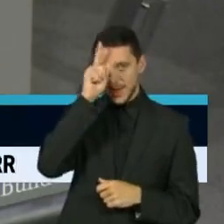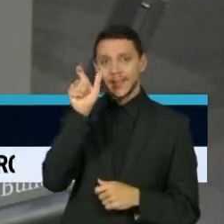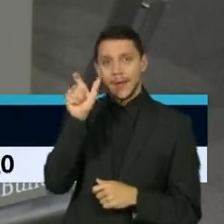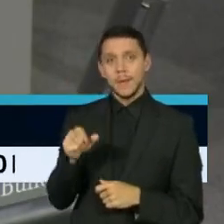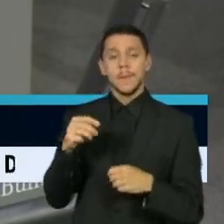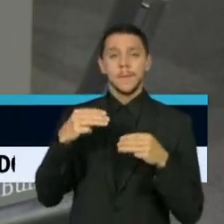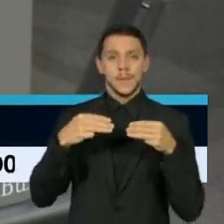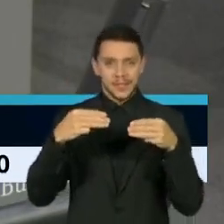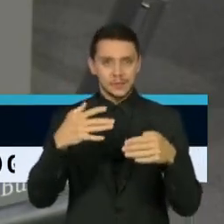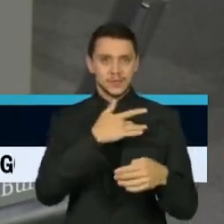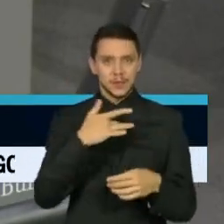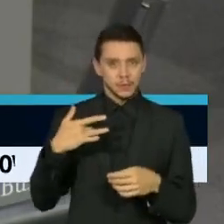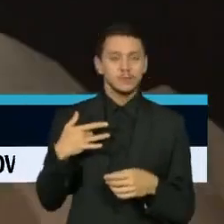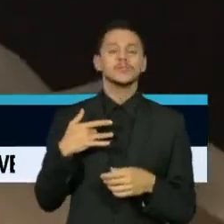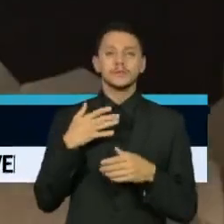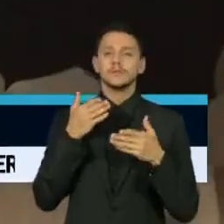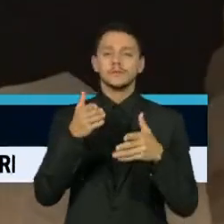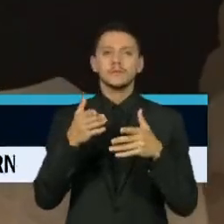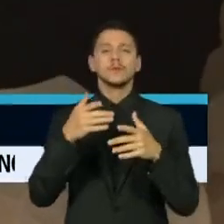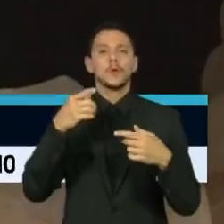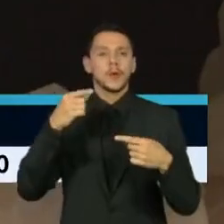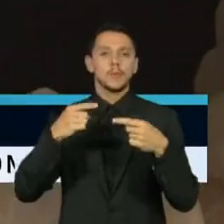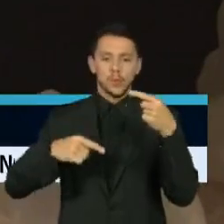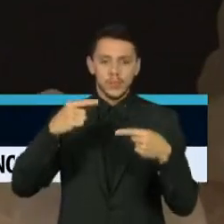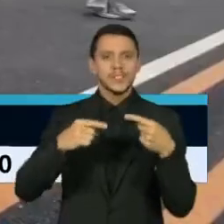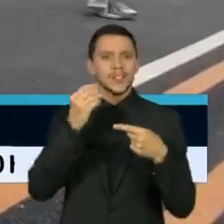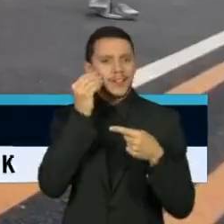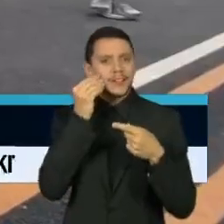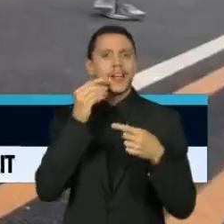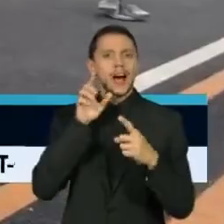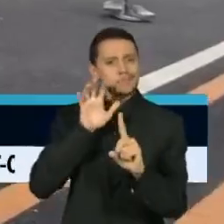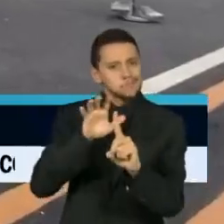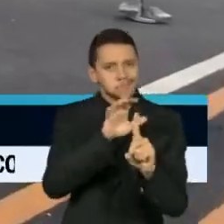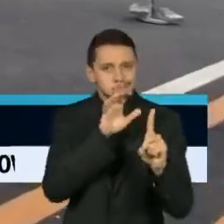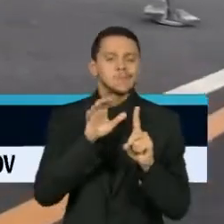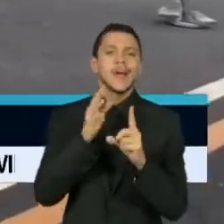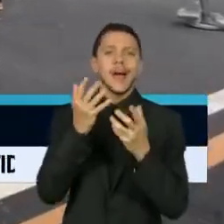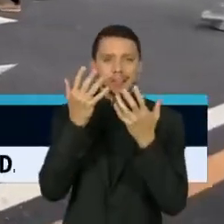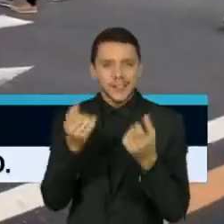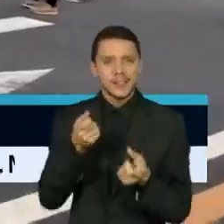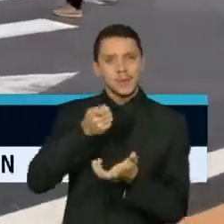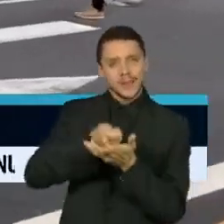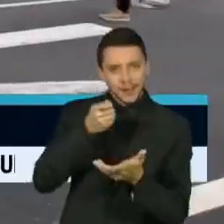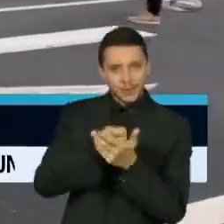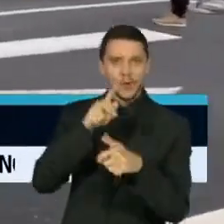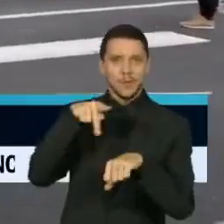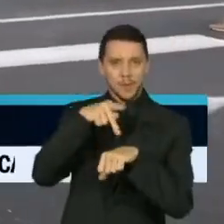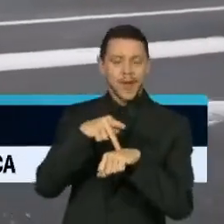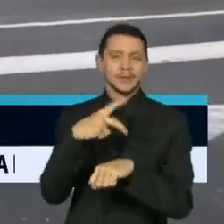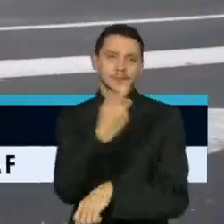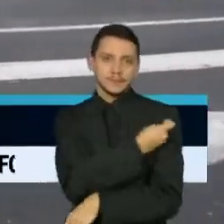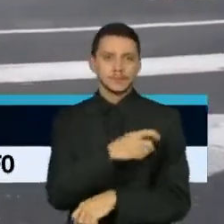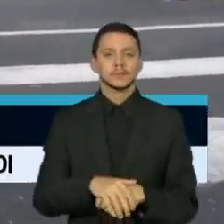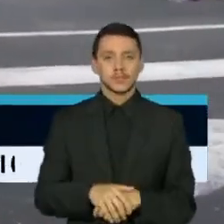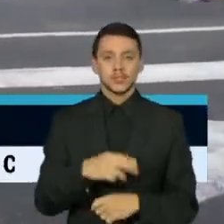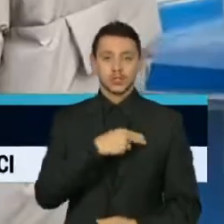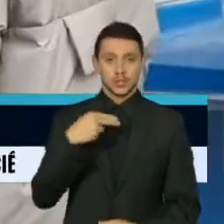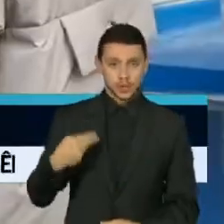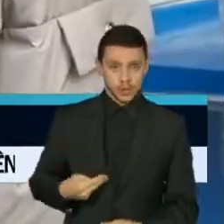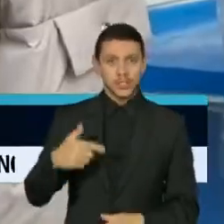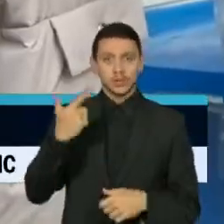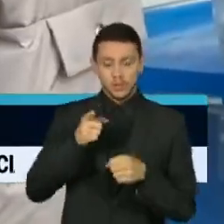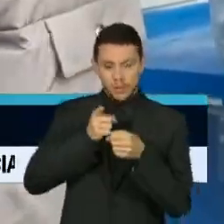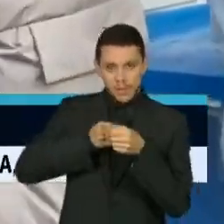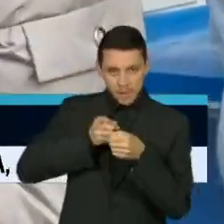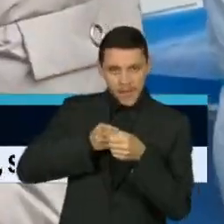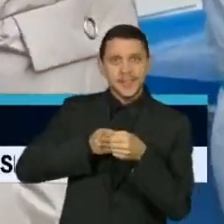os deputados a tornar a vacinação obrigatória no país. Na China, mais uma rodada de testes em massa nos moradores de Pequim,